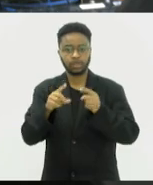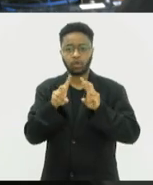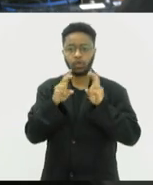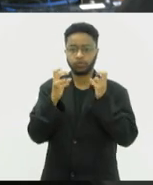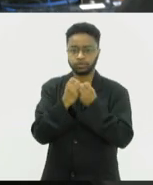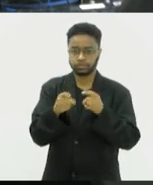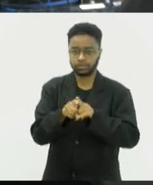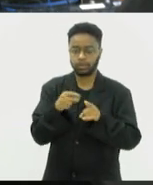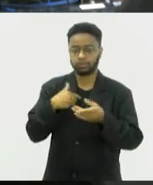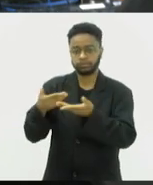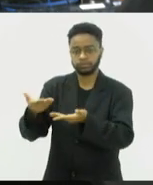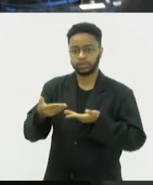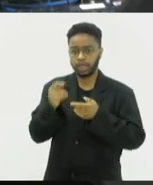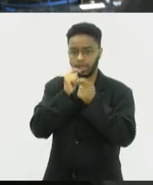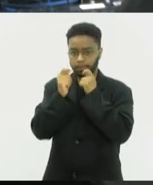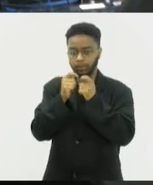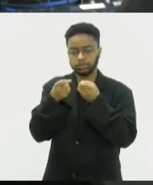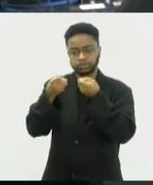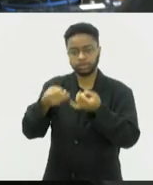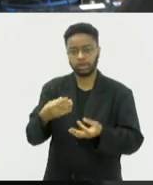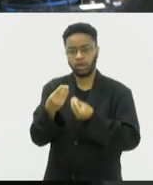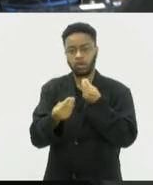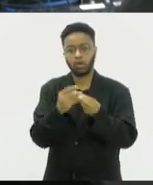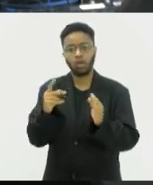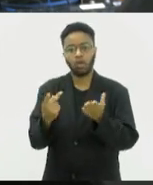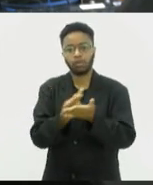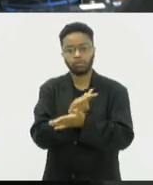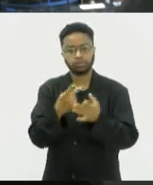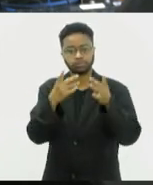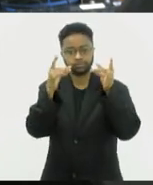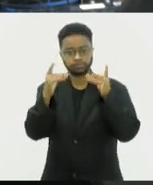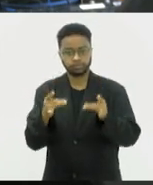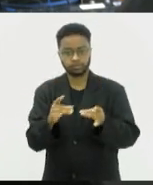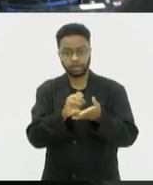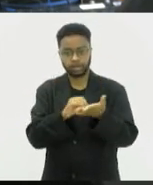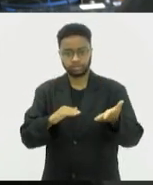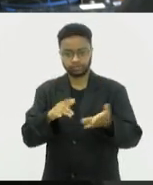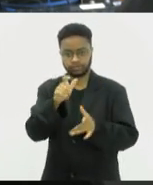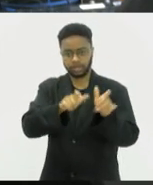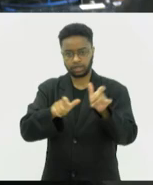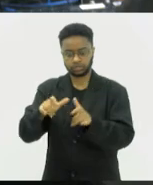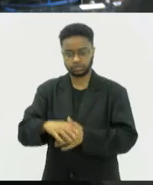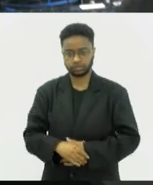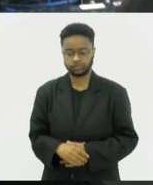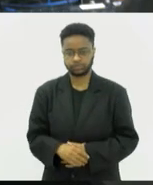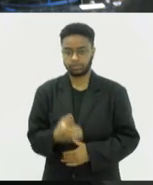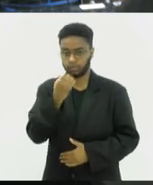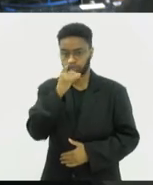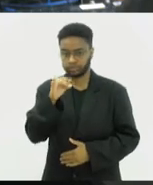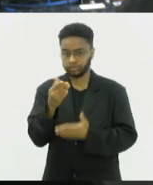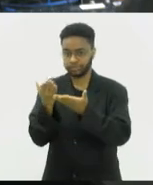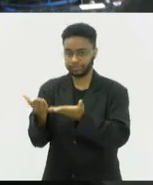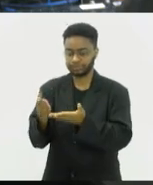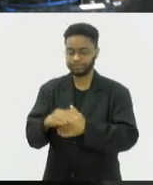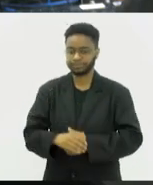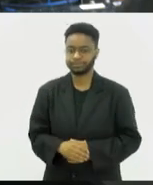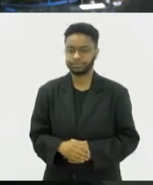repórter Paulo Vitor Viviani para saber mais detalhes sobre as atividades. Bom dia, PV.